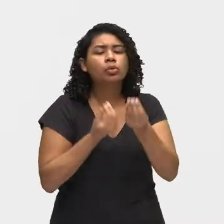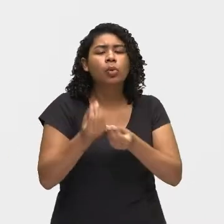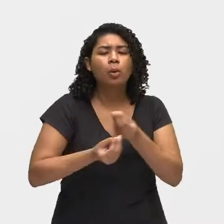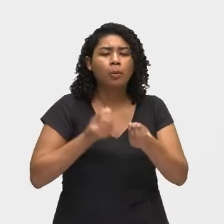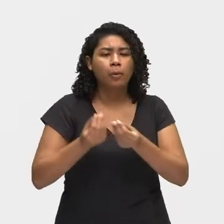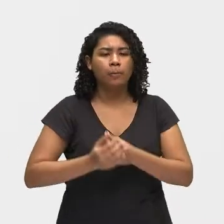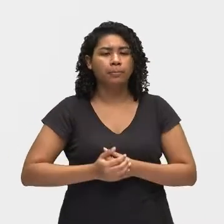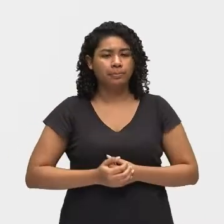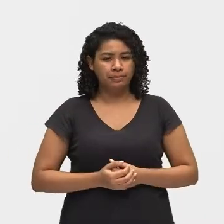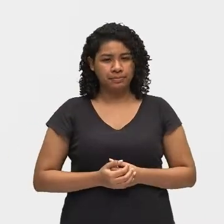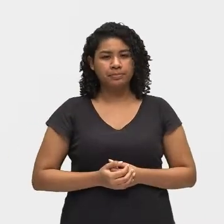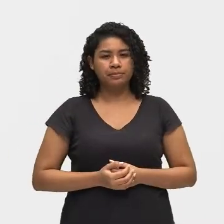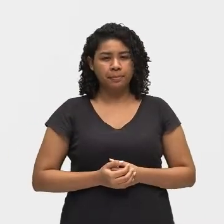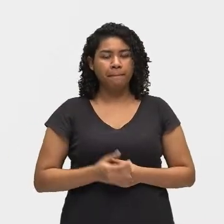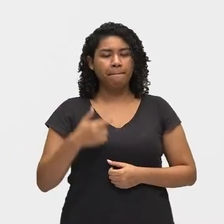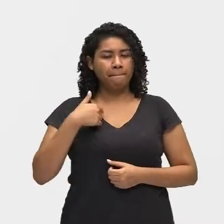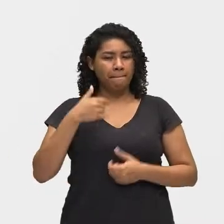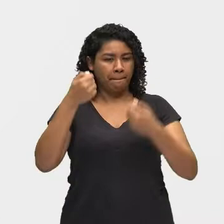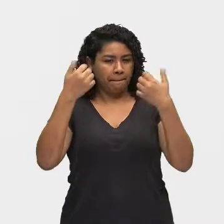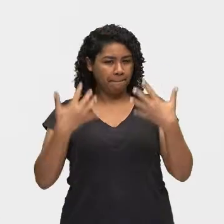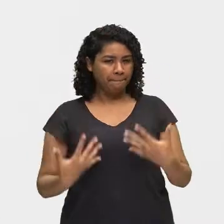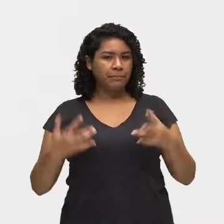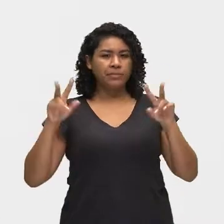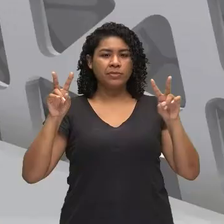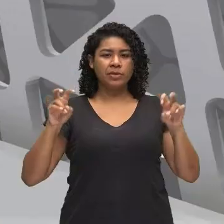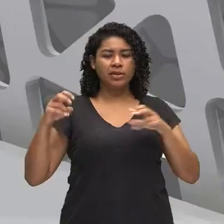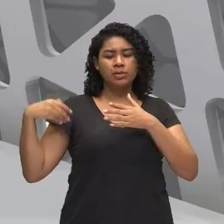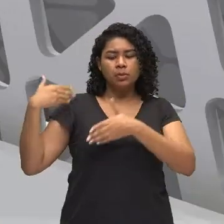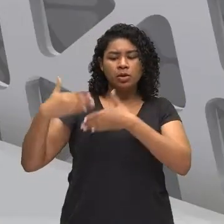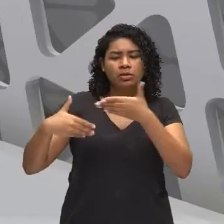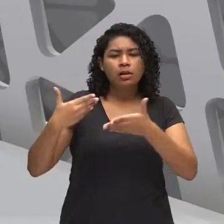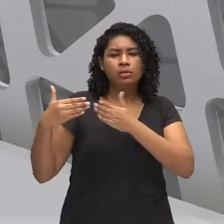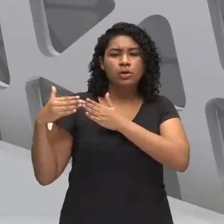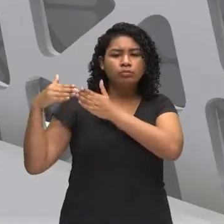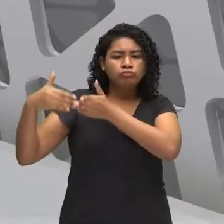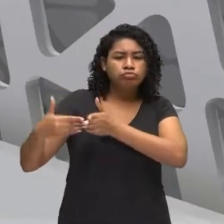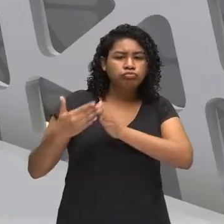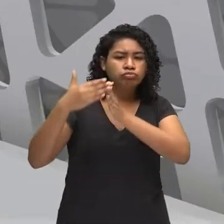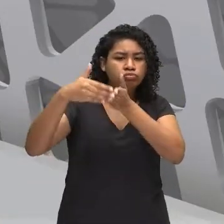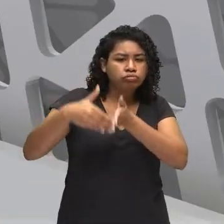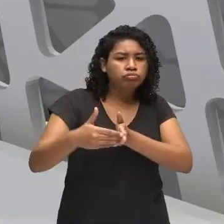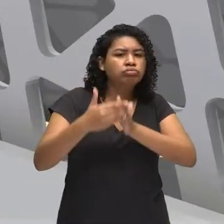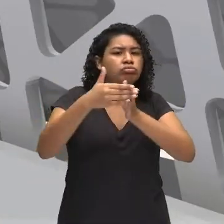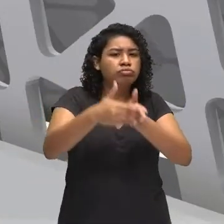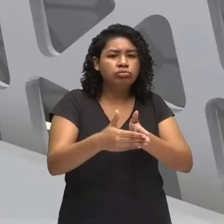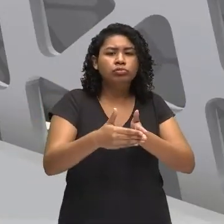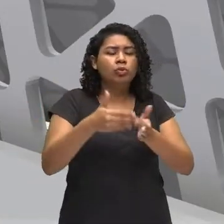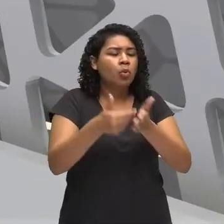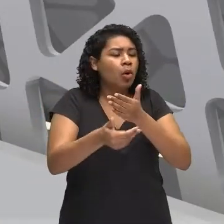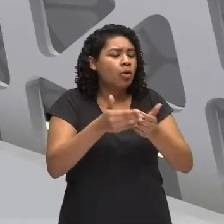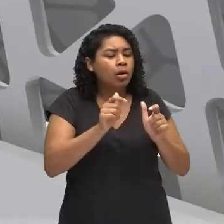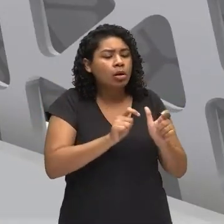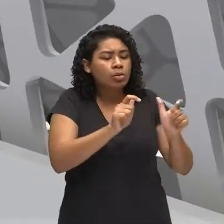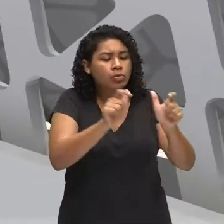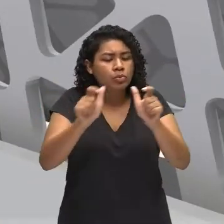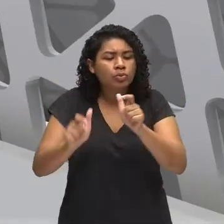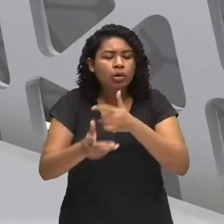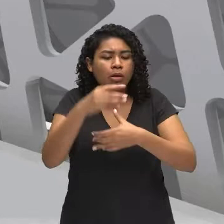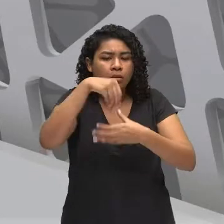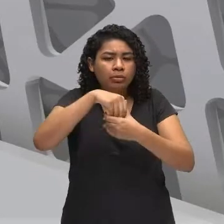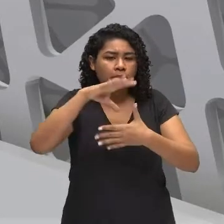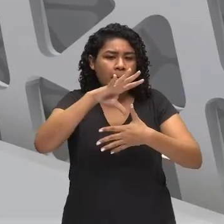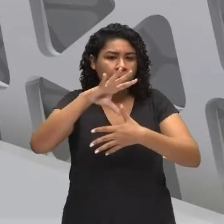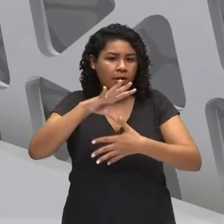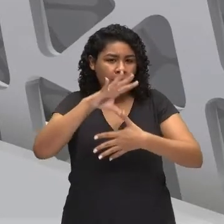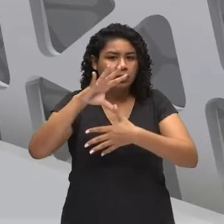nós falamos nesse processo de chegada do europeu, seja em qualquer parte do continente americano e agora, com